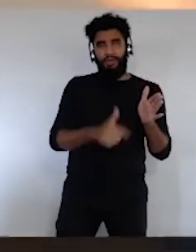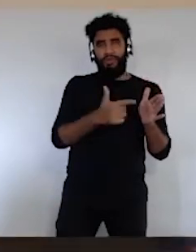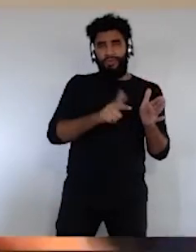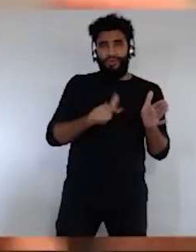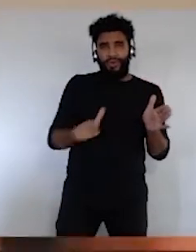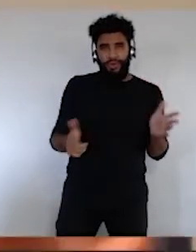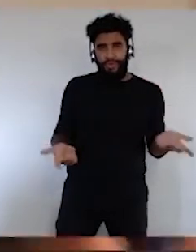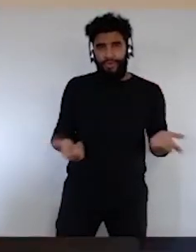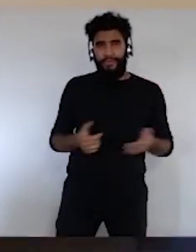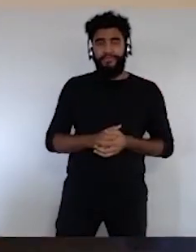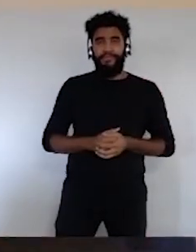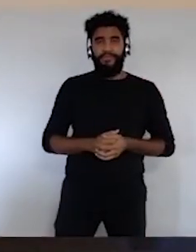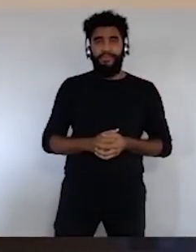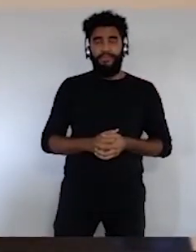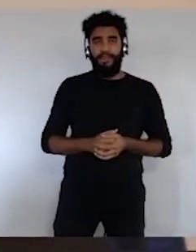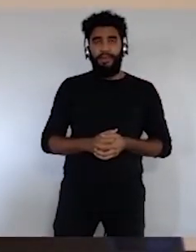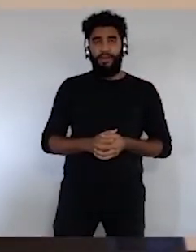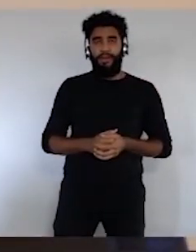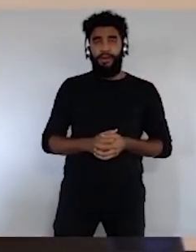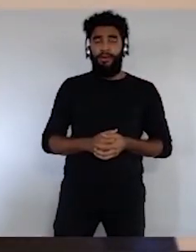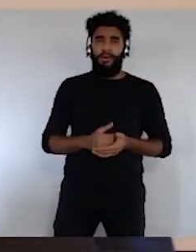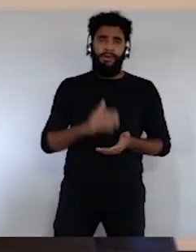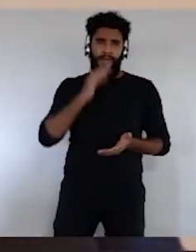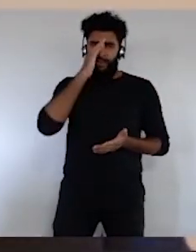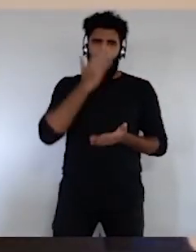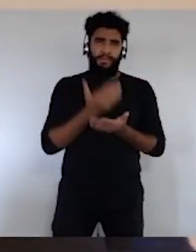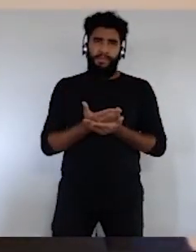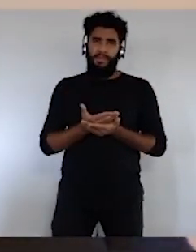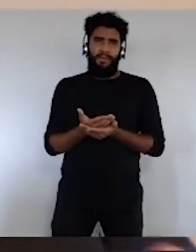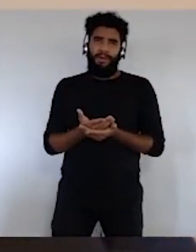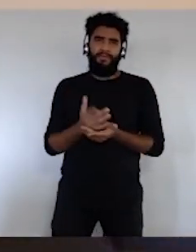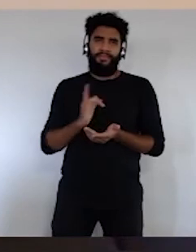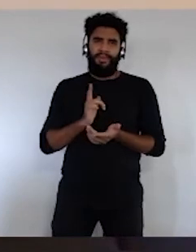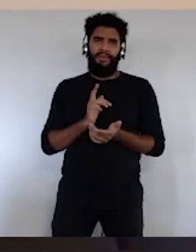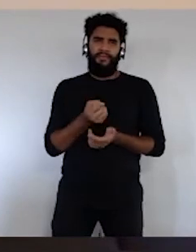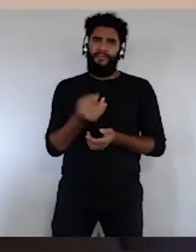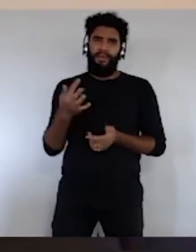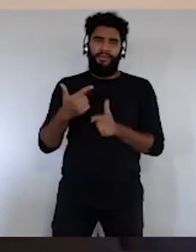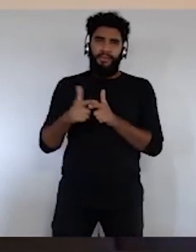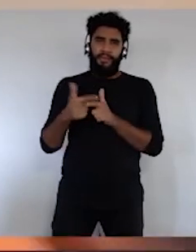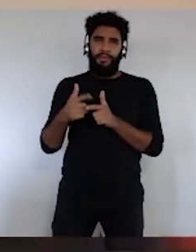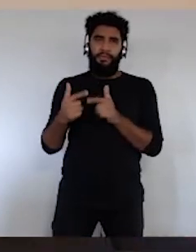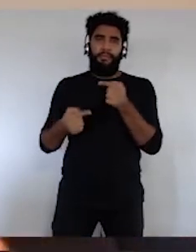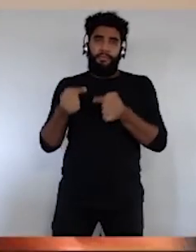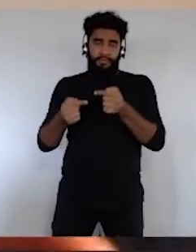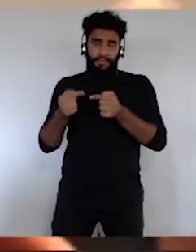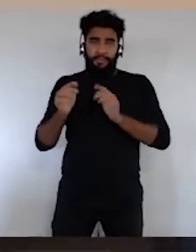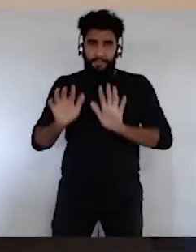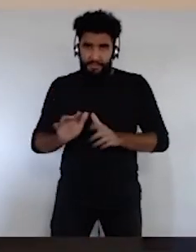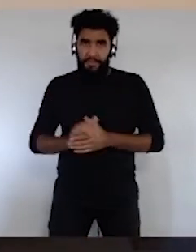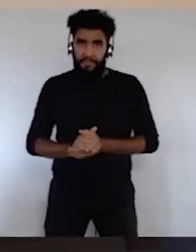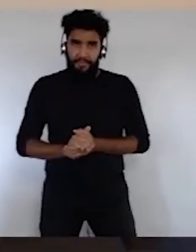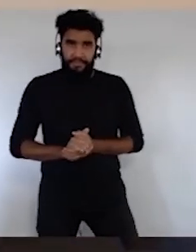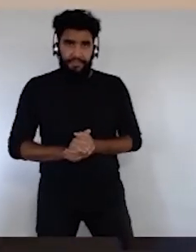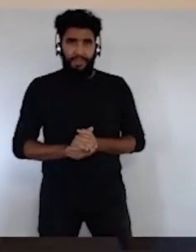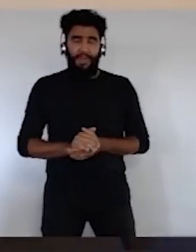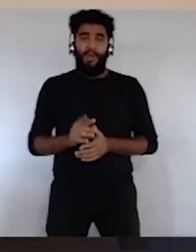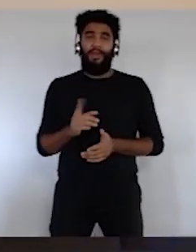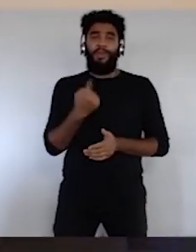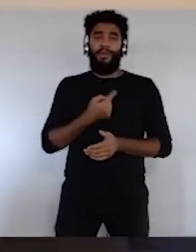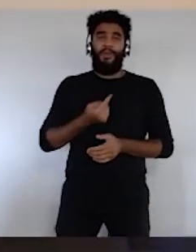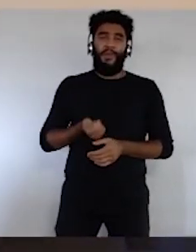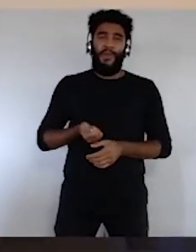gerem inelegibilidade, são causas graves. Quer dizer, a pessoa leva uma pena de morte política por uma decisão que pode ter sido até por maioria no